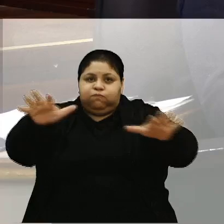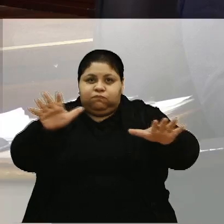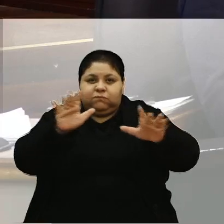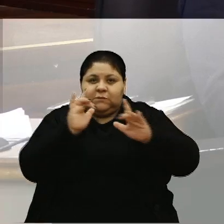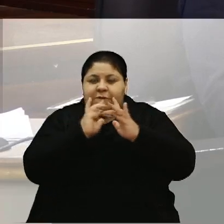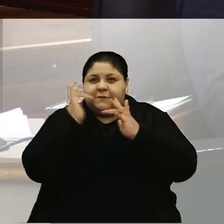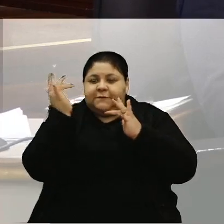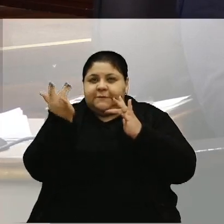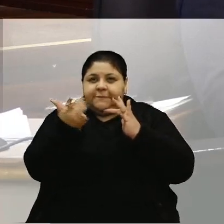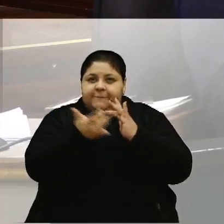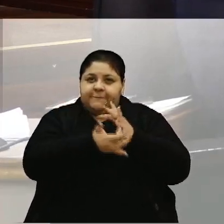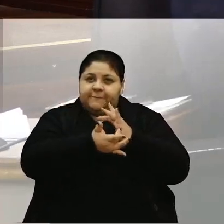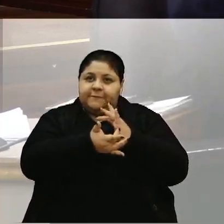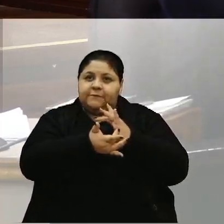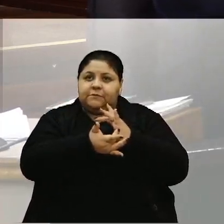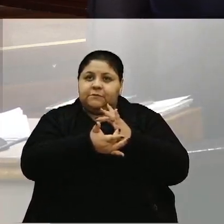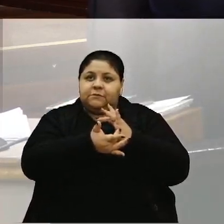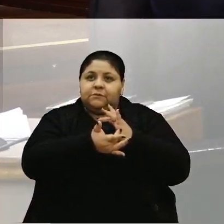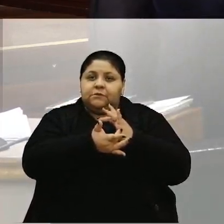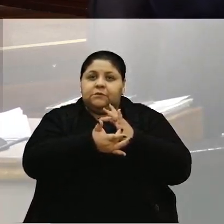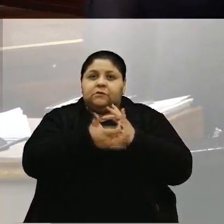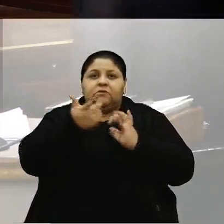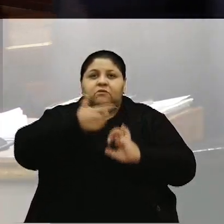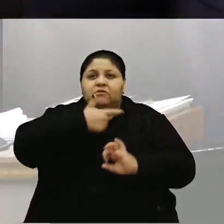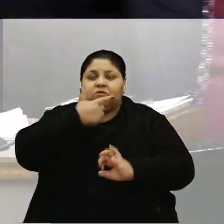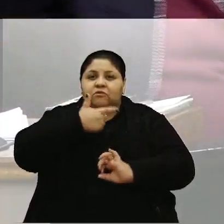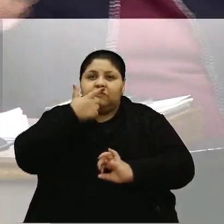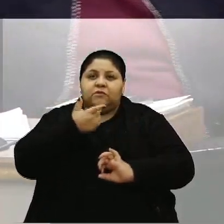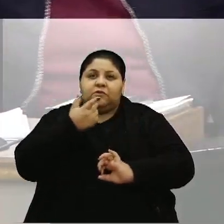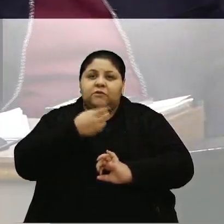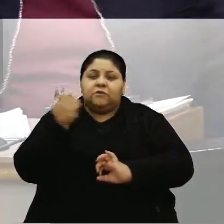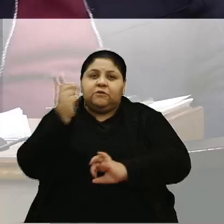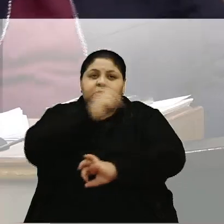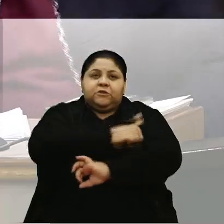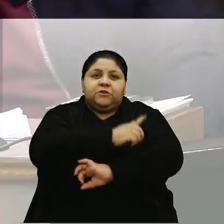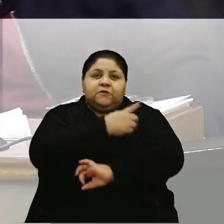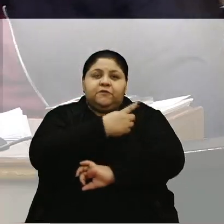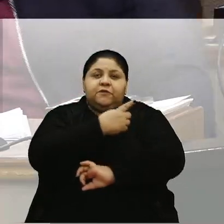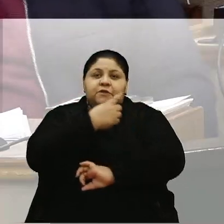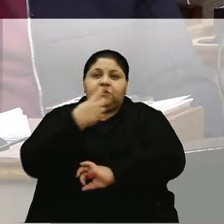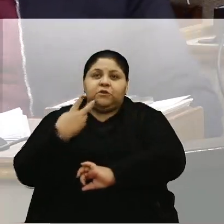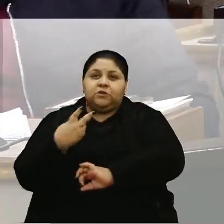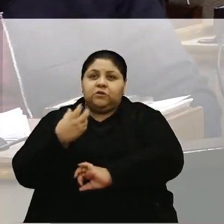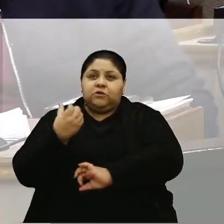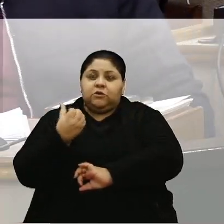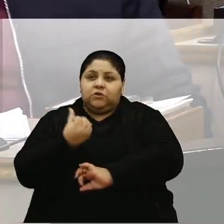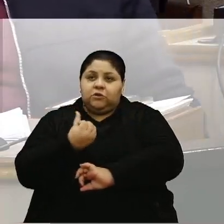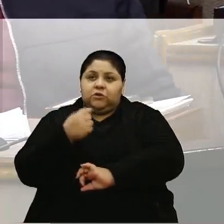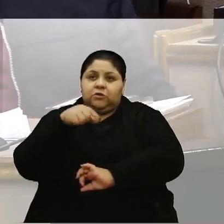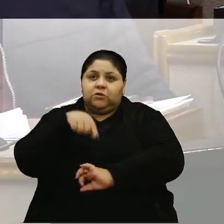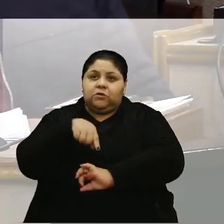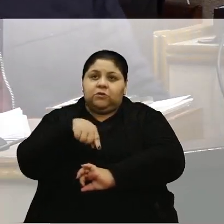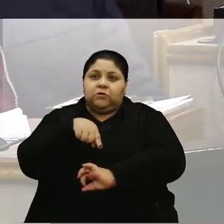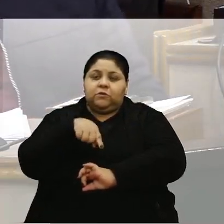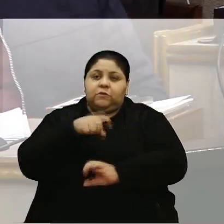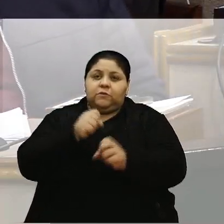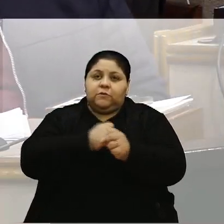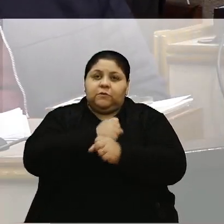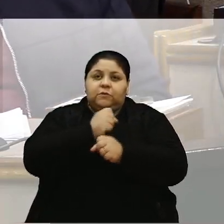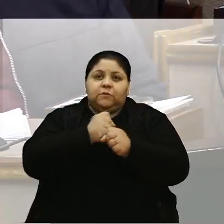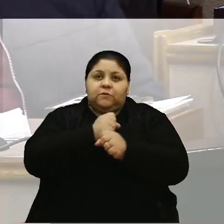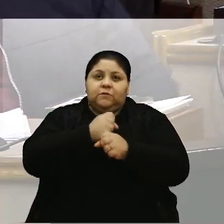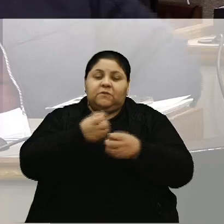sociais. Foi um comentário feito recentemente, dia 21/6 desse ano. A necessidade de retratação,